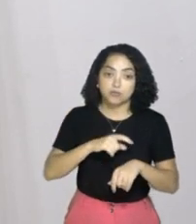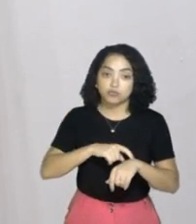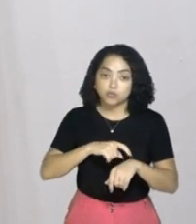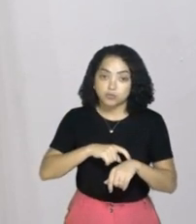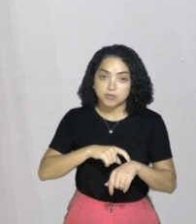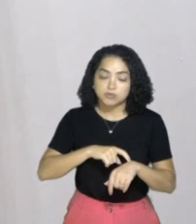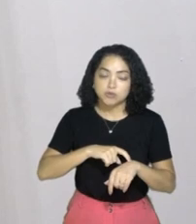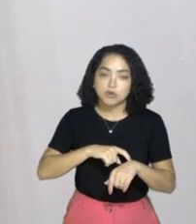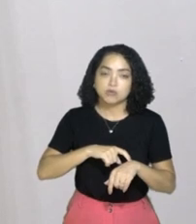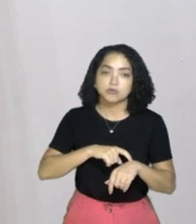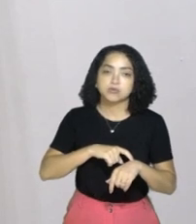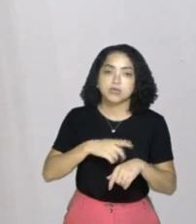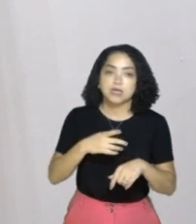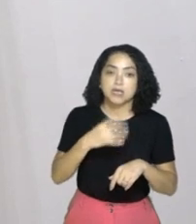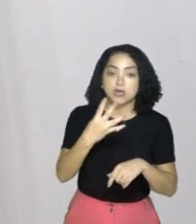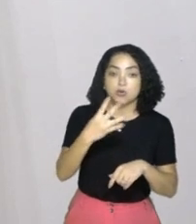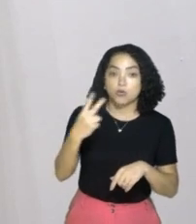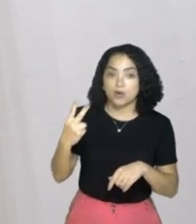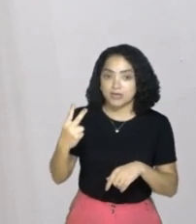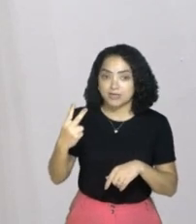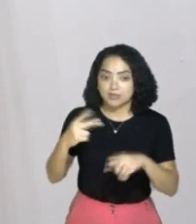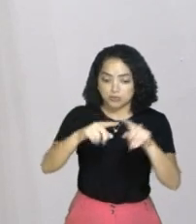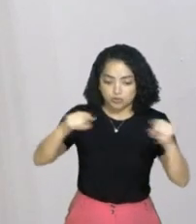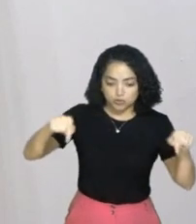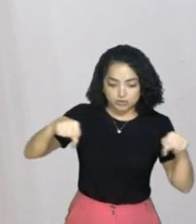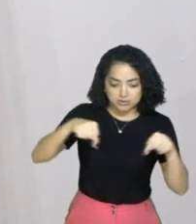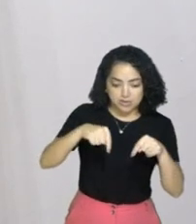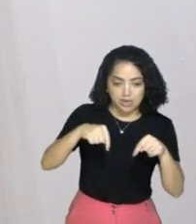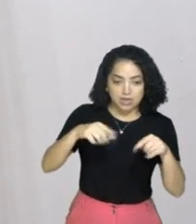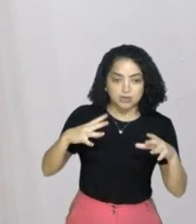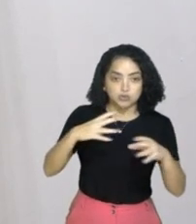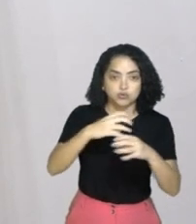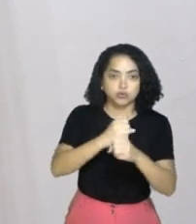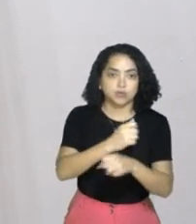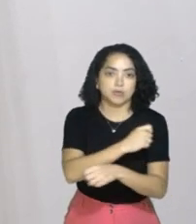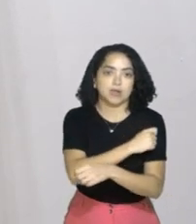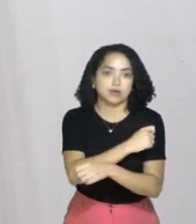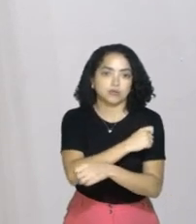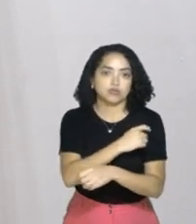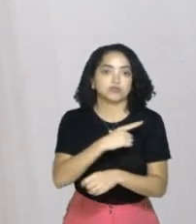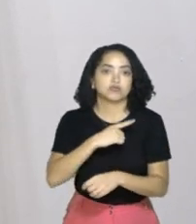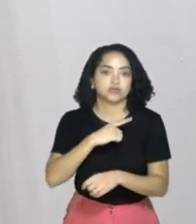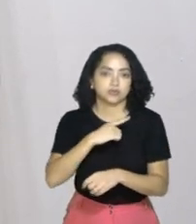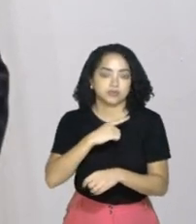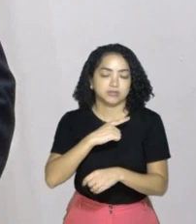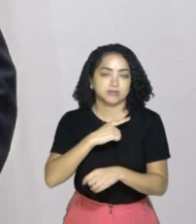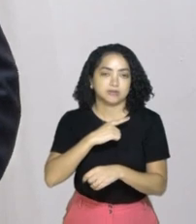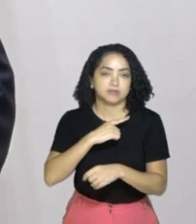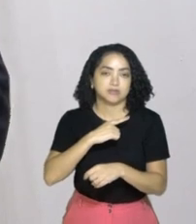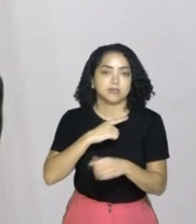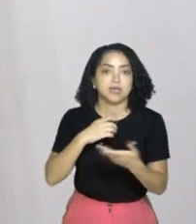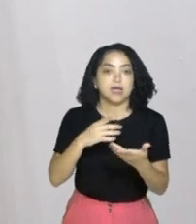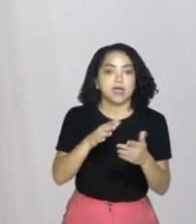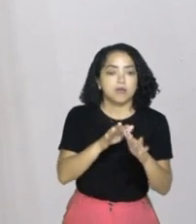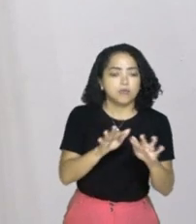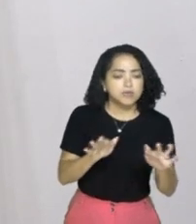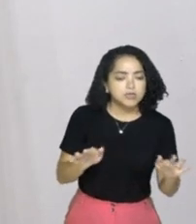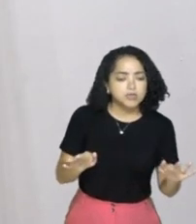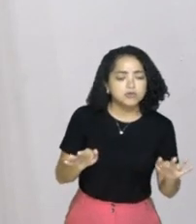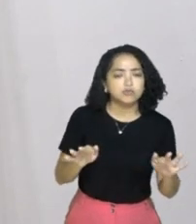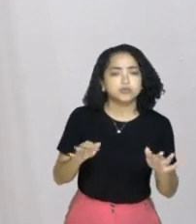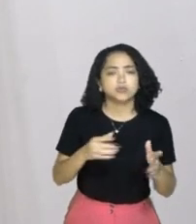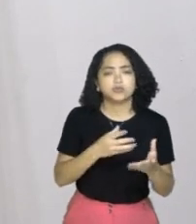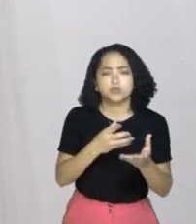éramos em 42 na nossa turma tudo pessoa simples Humildes muitos nem sequer tinham